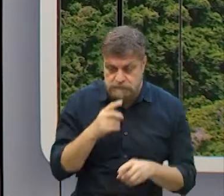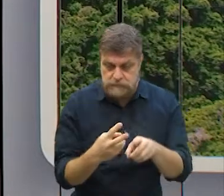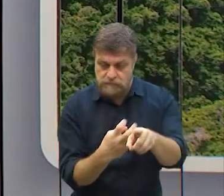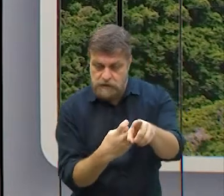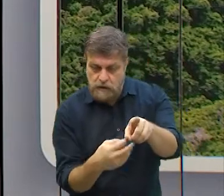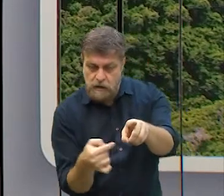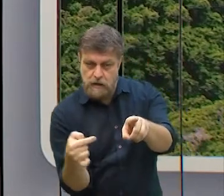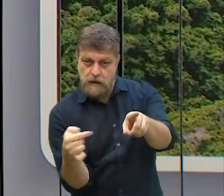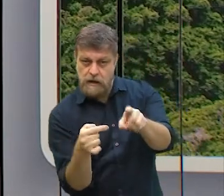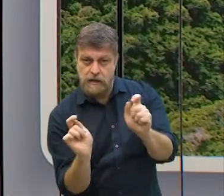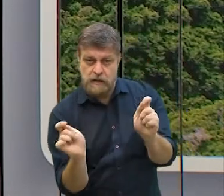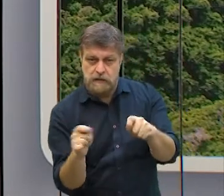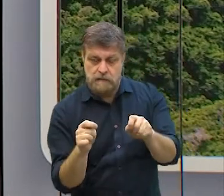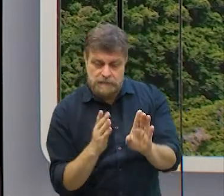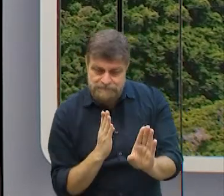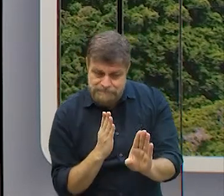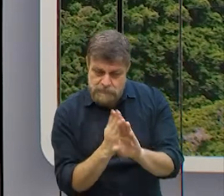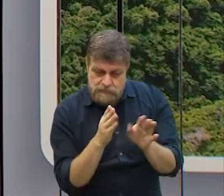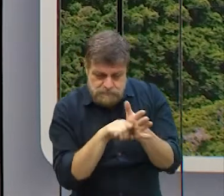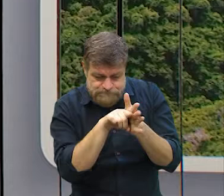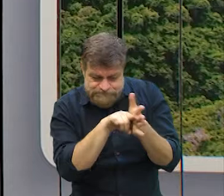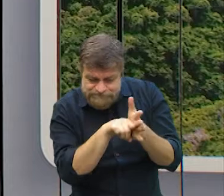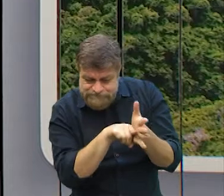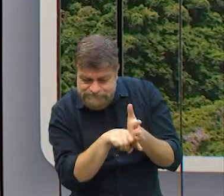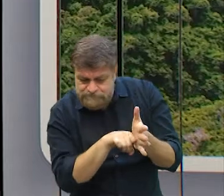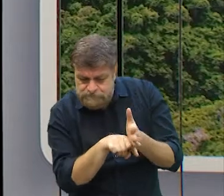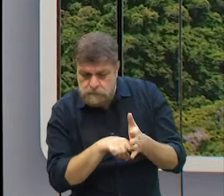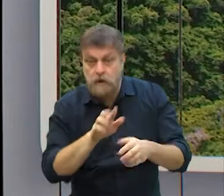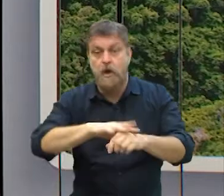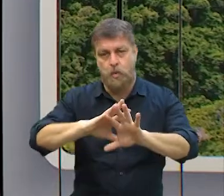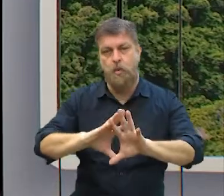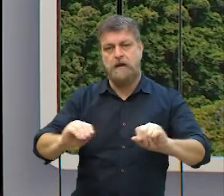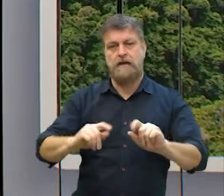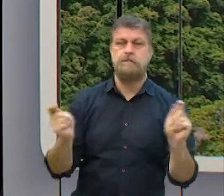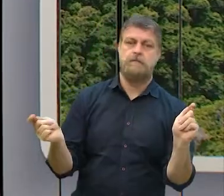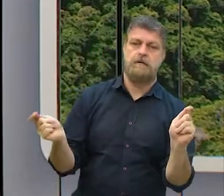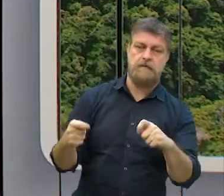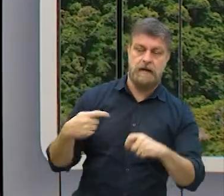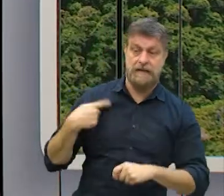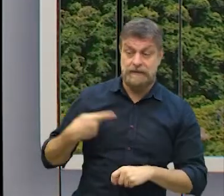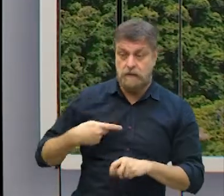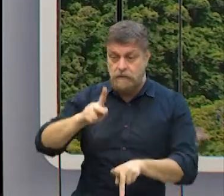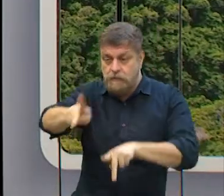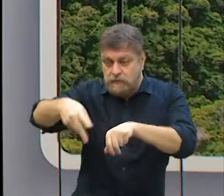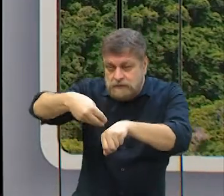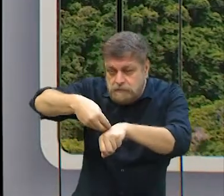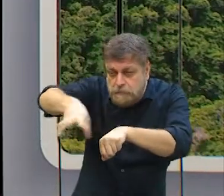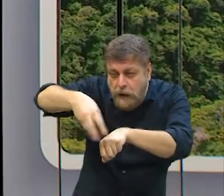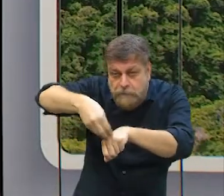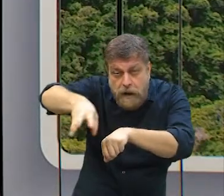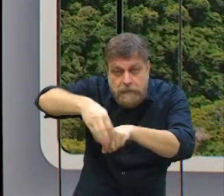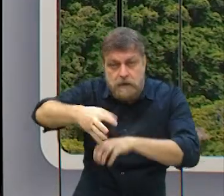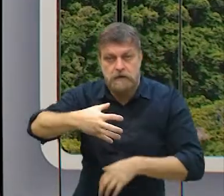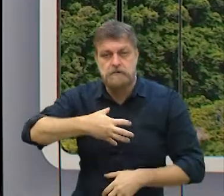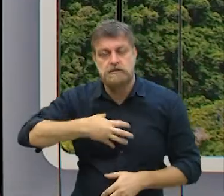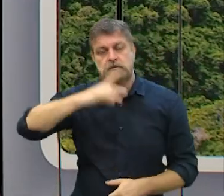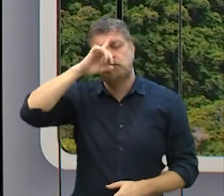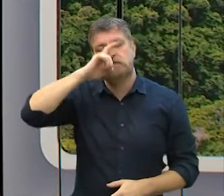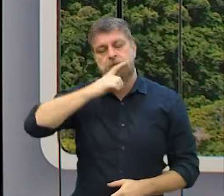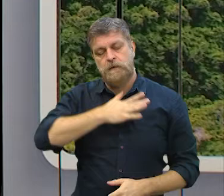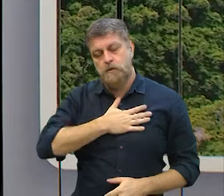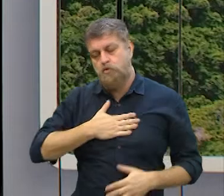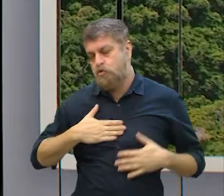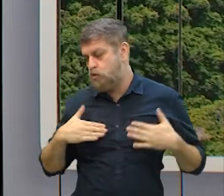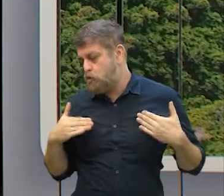regra, o câncer de próstata ele pode ser diagnosticado, ele pode ser curado. Então, a gente passa isso para a população, né, de forma